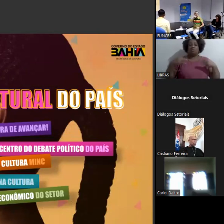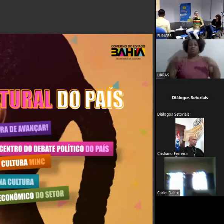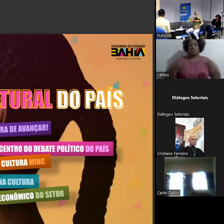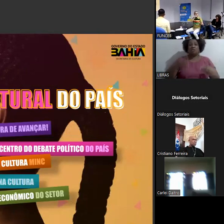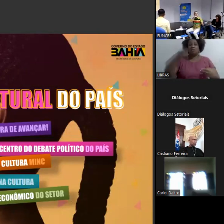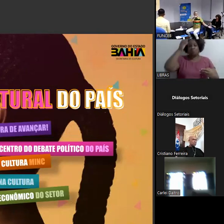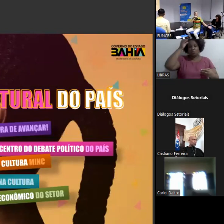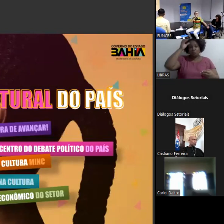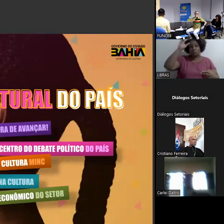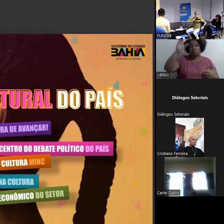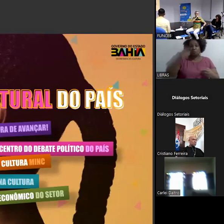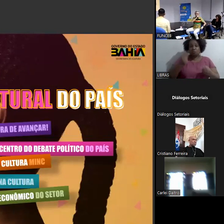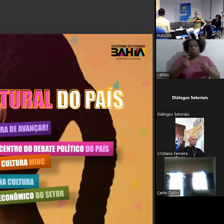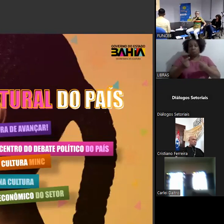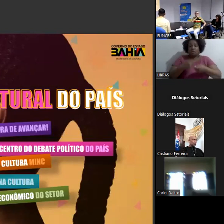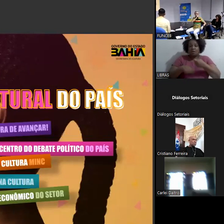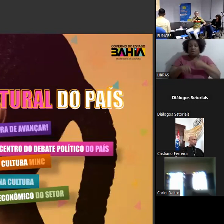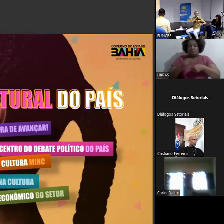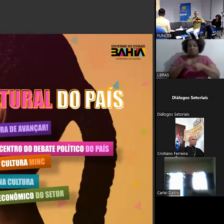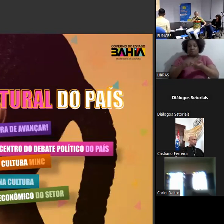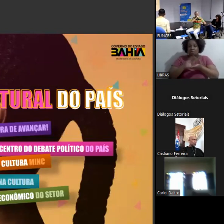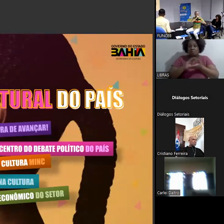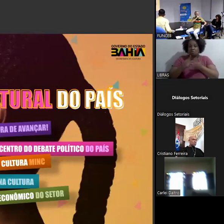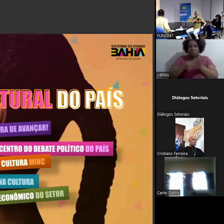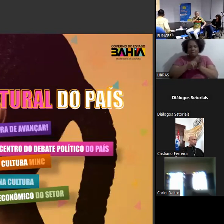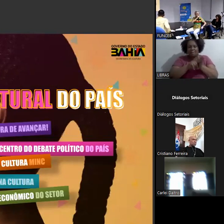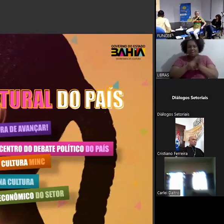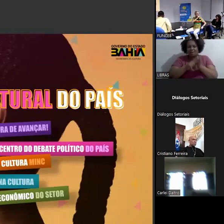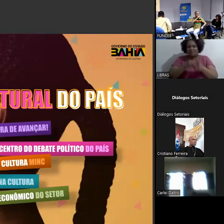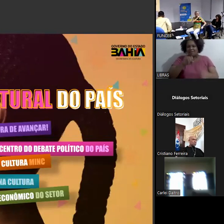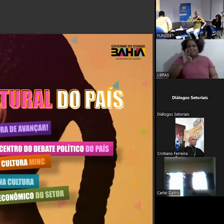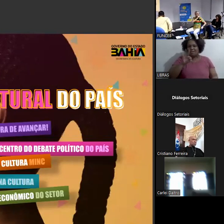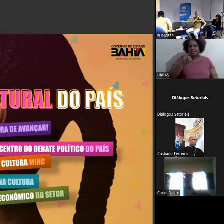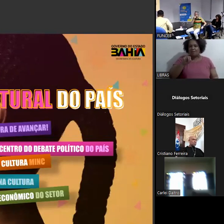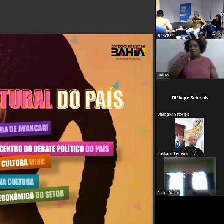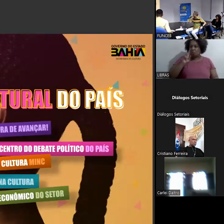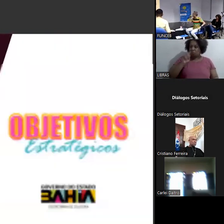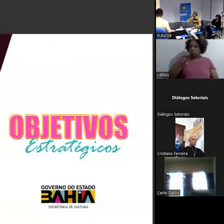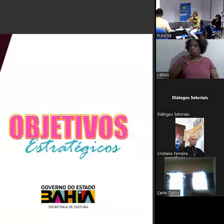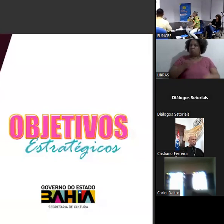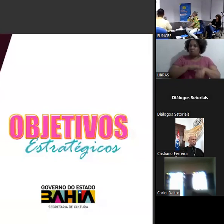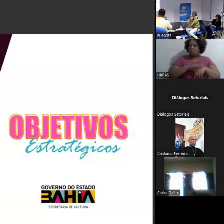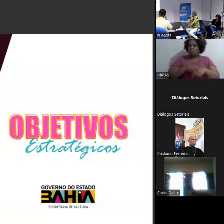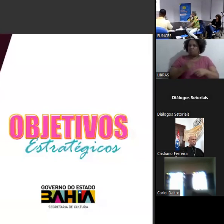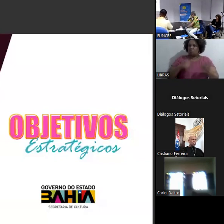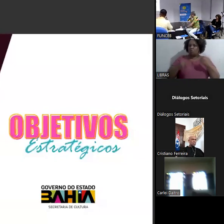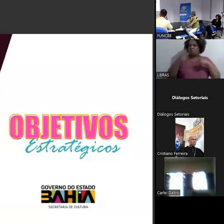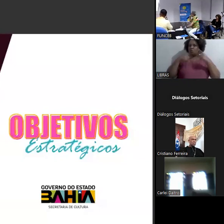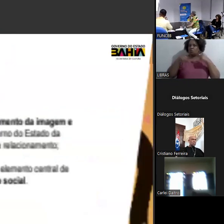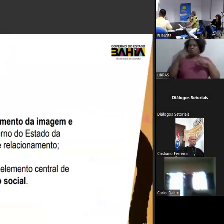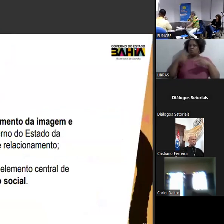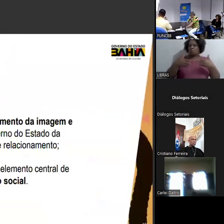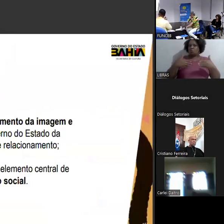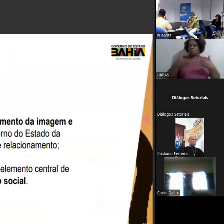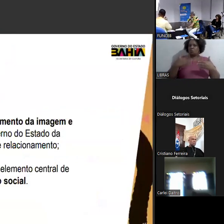setor, que, como esse levantamento do Itaú já mostrou, é um momento, de fato, do setor muito aquecido. Aí passamos